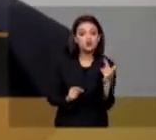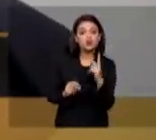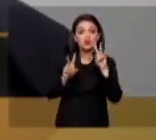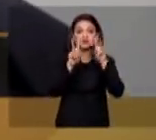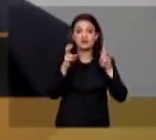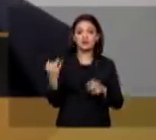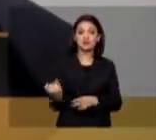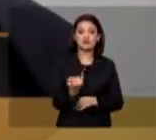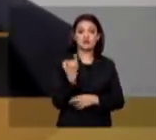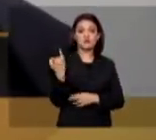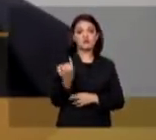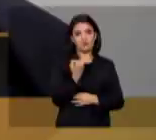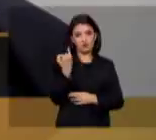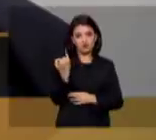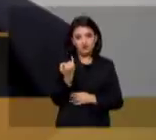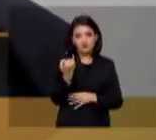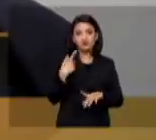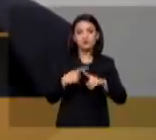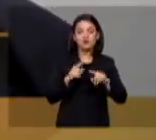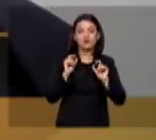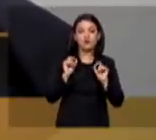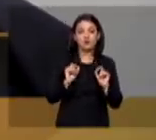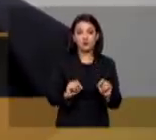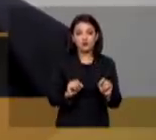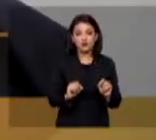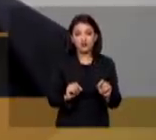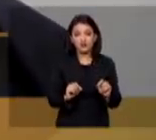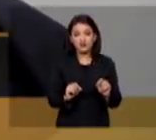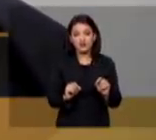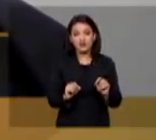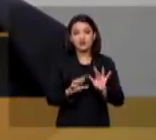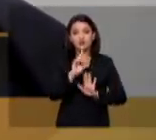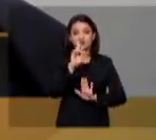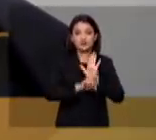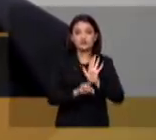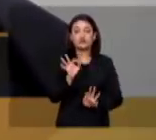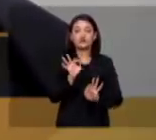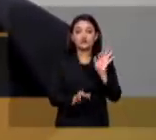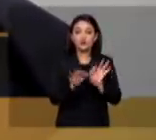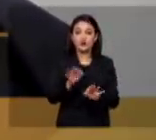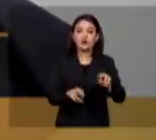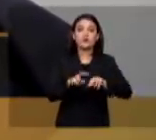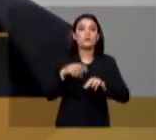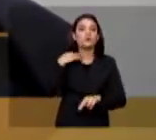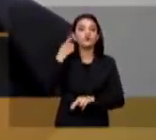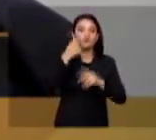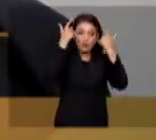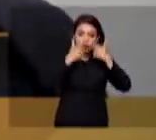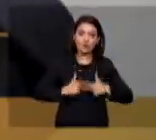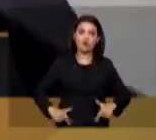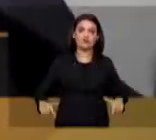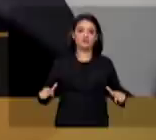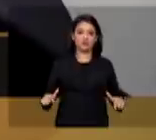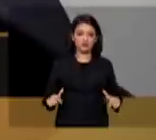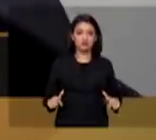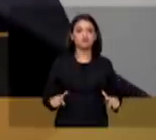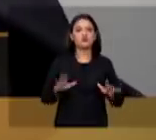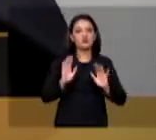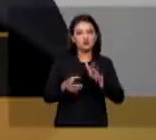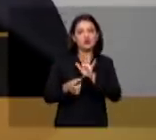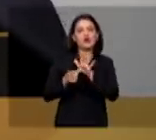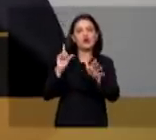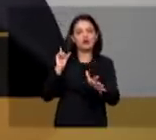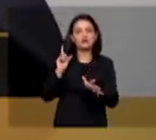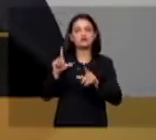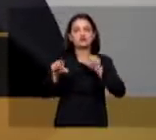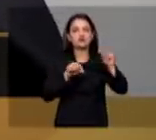relevantes, visto que tocam direta e indiretamente o direito de ser julgado por juízo imparcial e natural, previamente